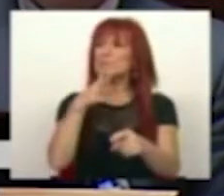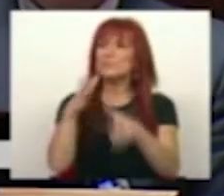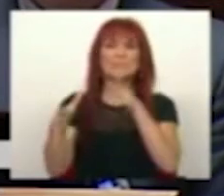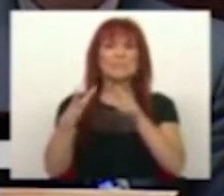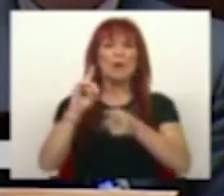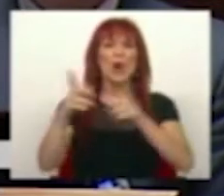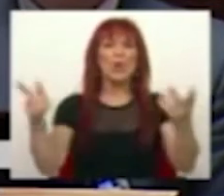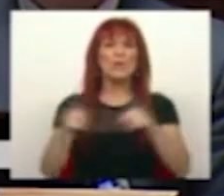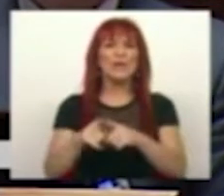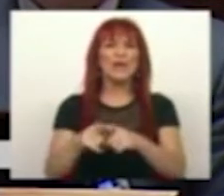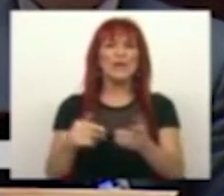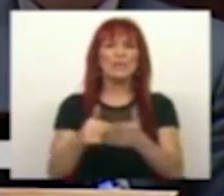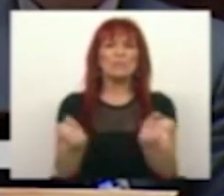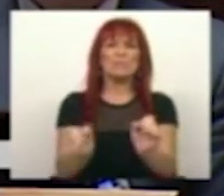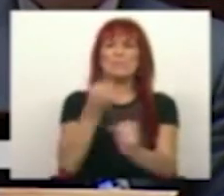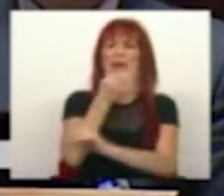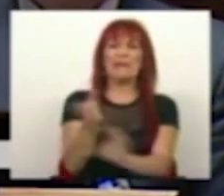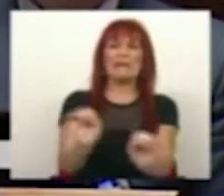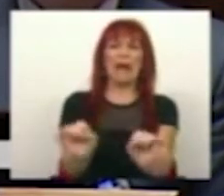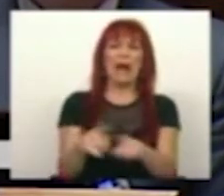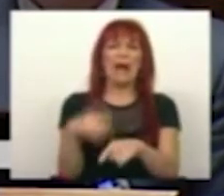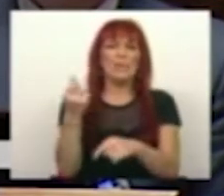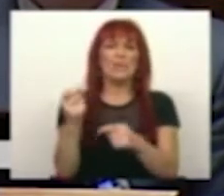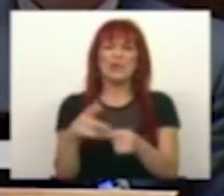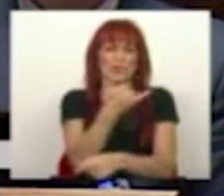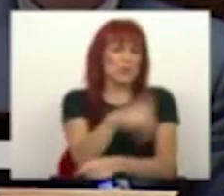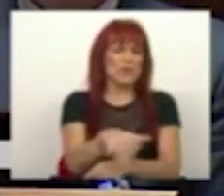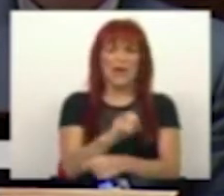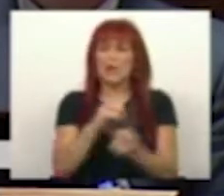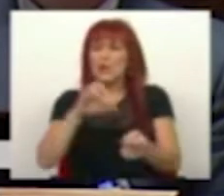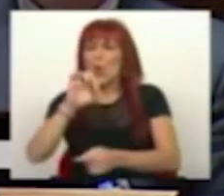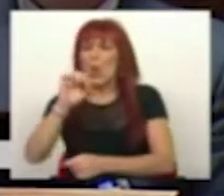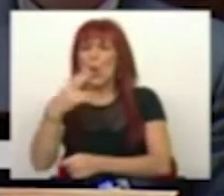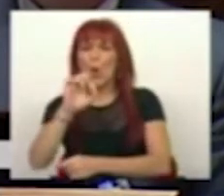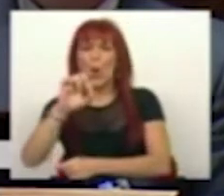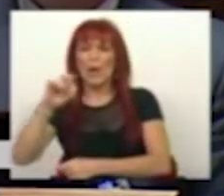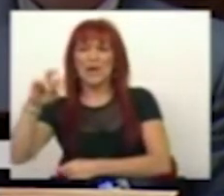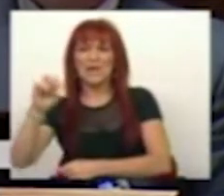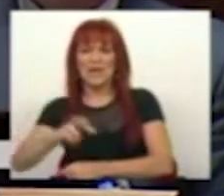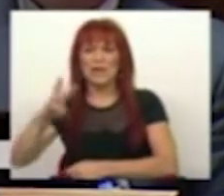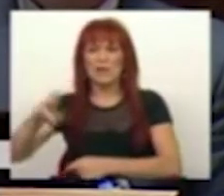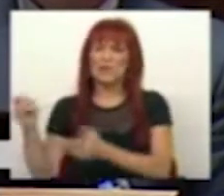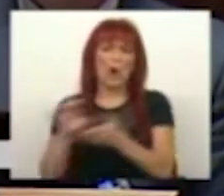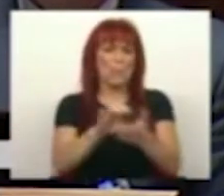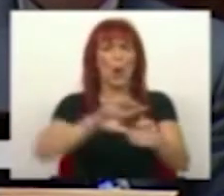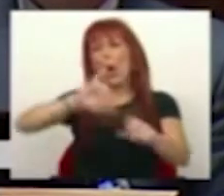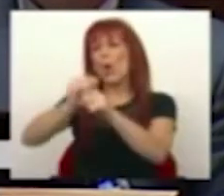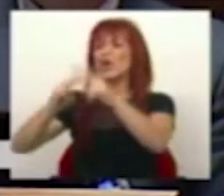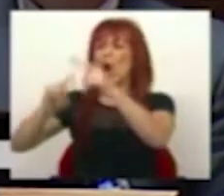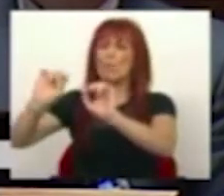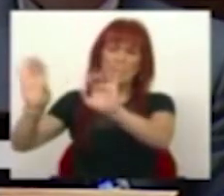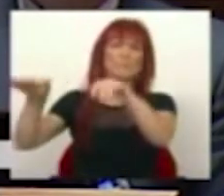declarações em que não se perde nada. O dinheiro, sejam os 200, sejam os 83 milhões, podem ser alocados a uma outra